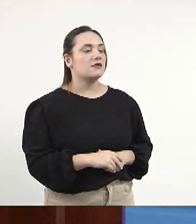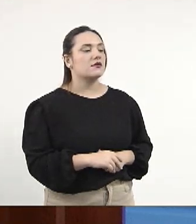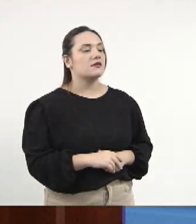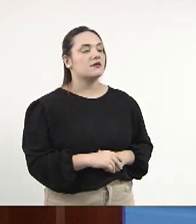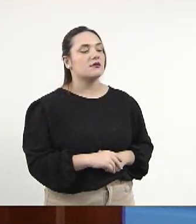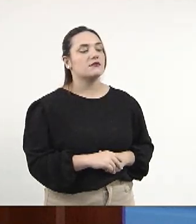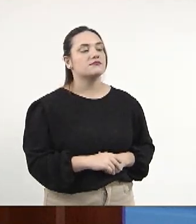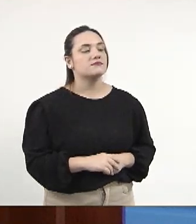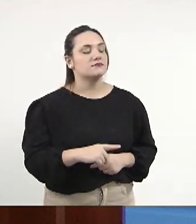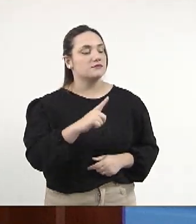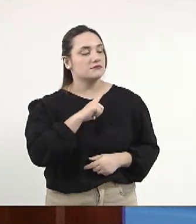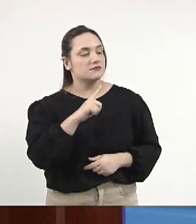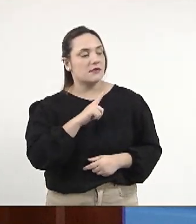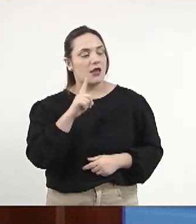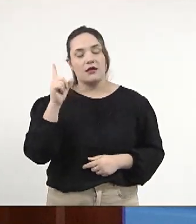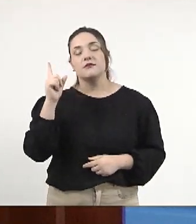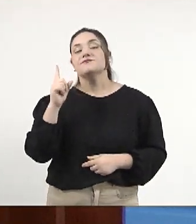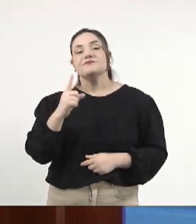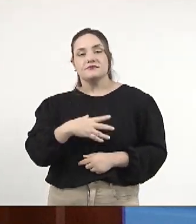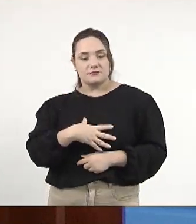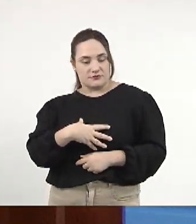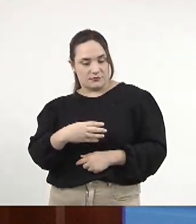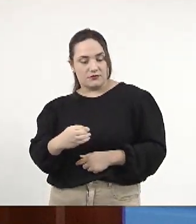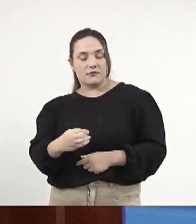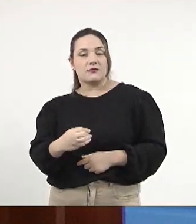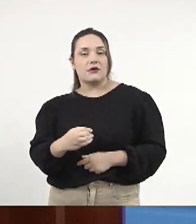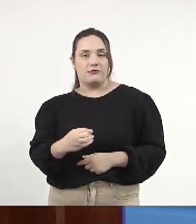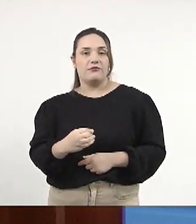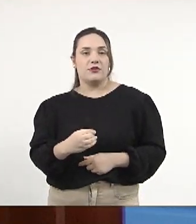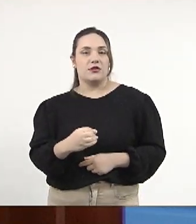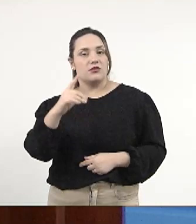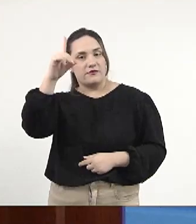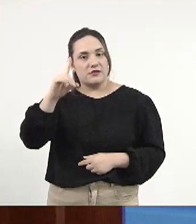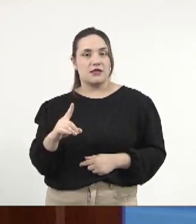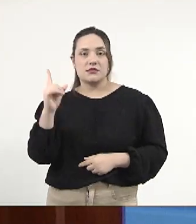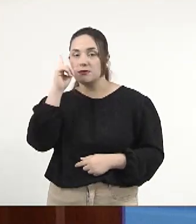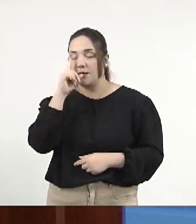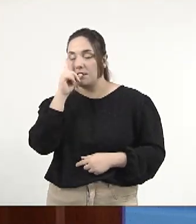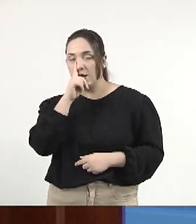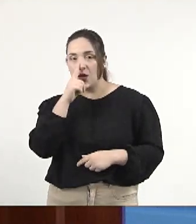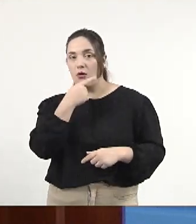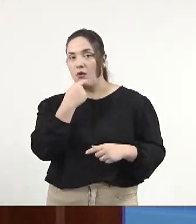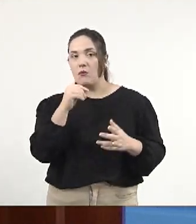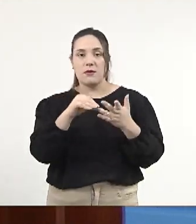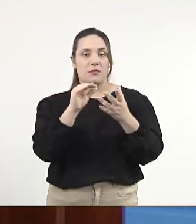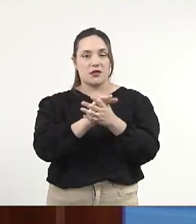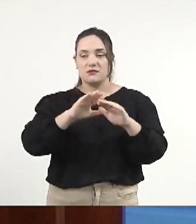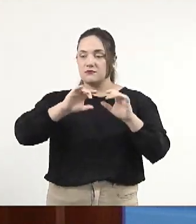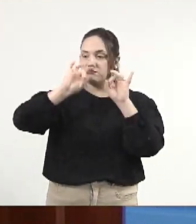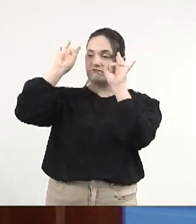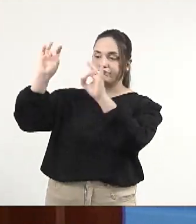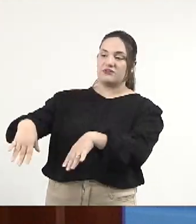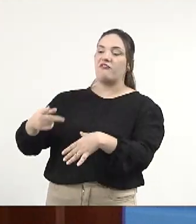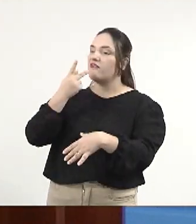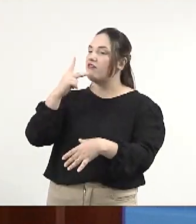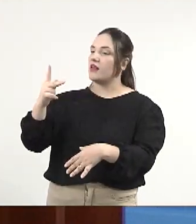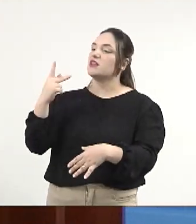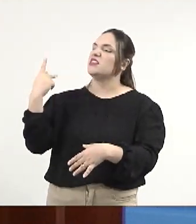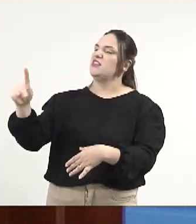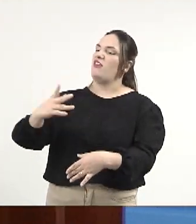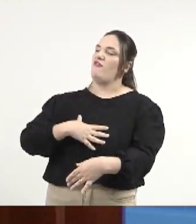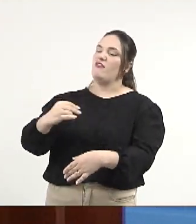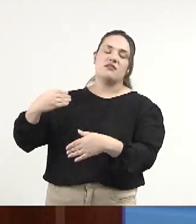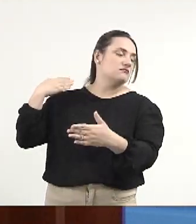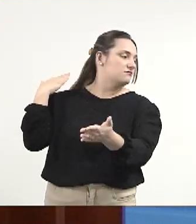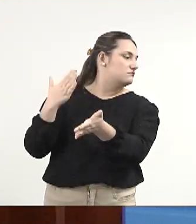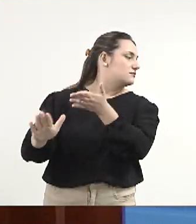que quando tem um filho com deficiência é abandonada pelo marido. O marido fala, toma que o filho é teu, e ele